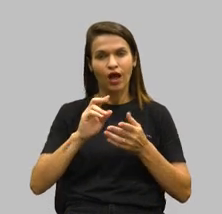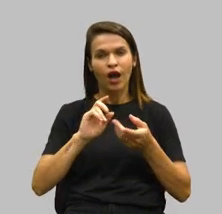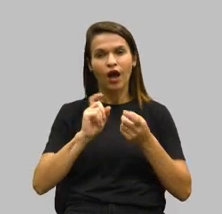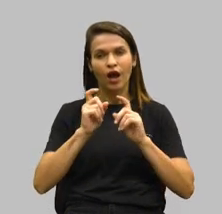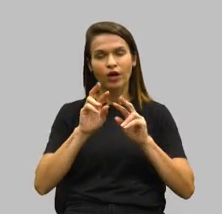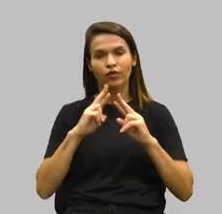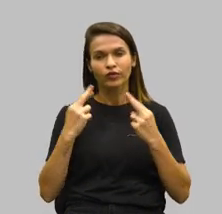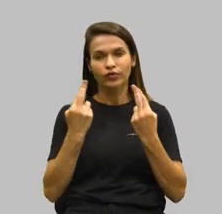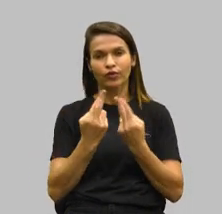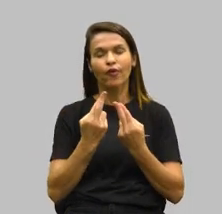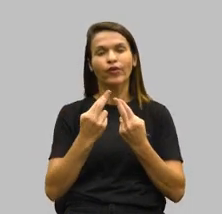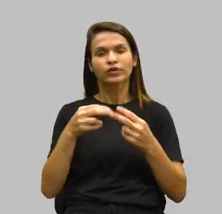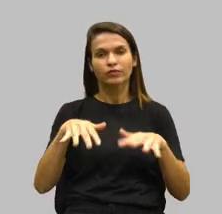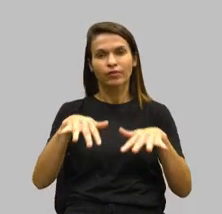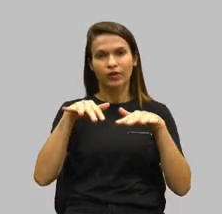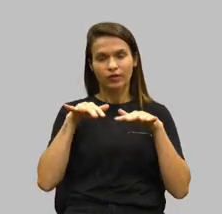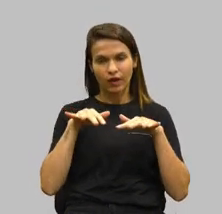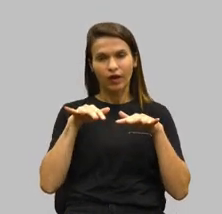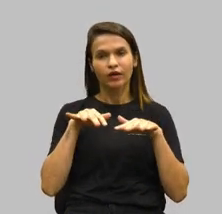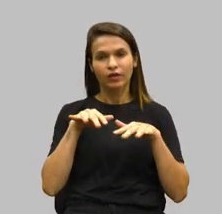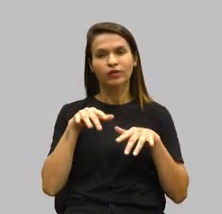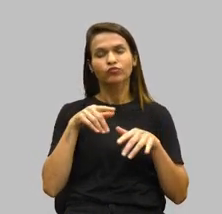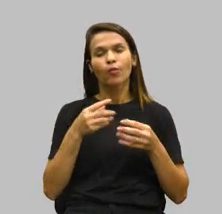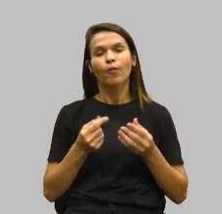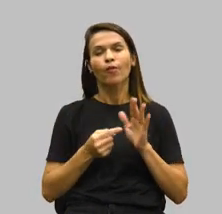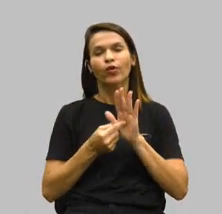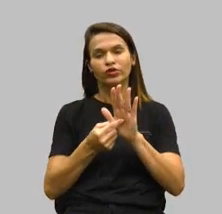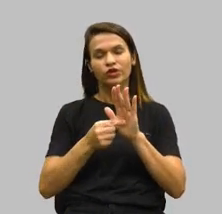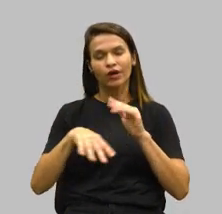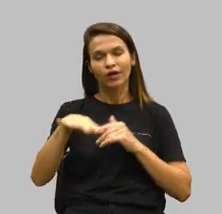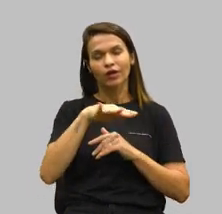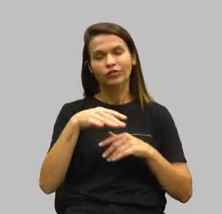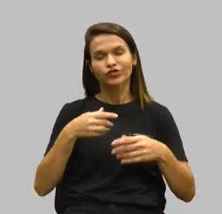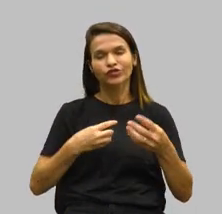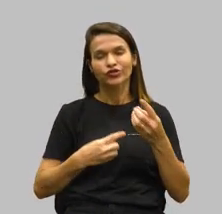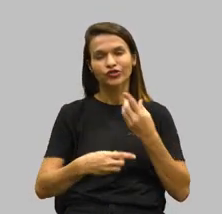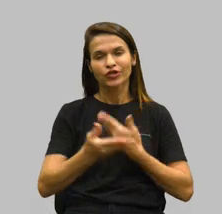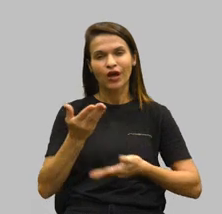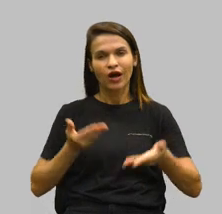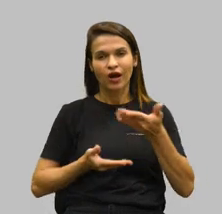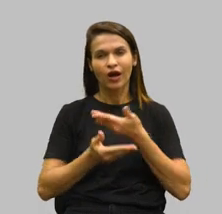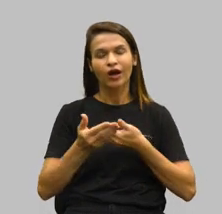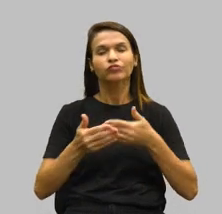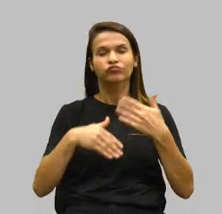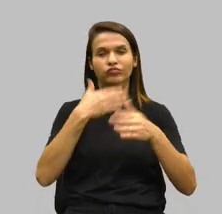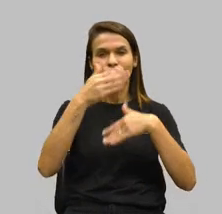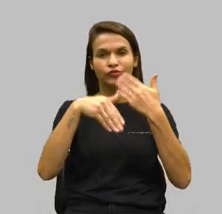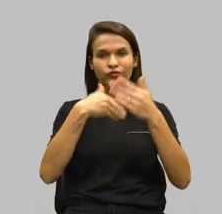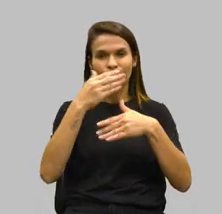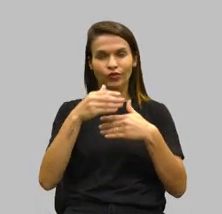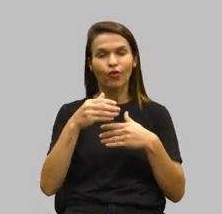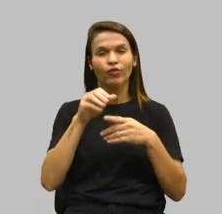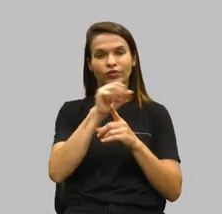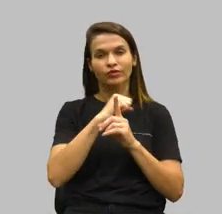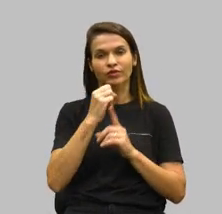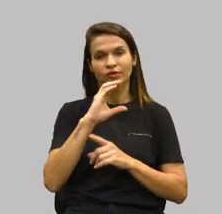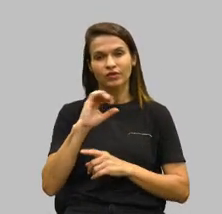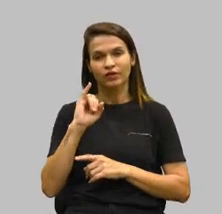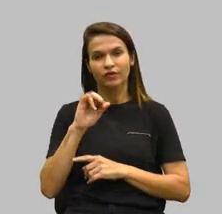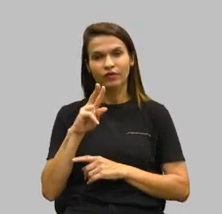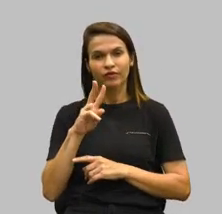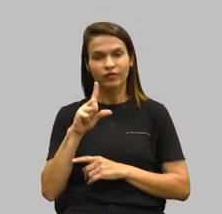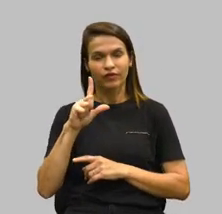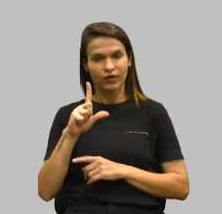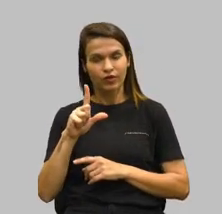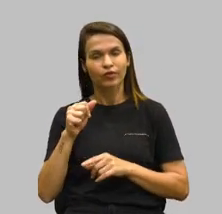plenárias trazendo também esse ambiente de diálogo e construção com a sociedade civil e com os demais órgãos do terceiro setor Nessa